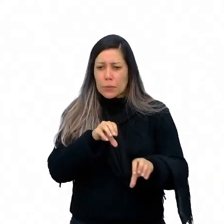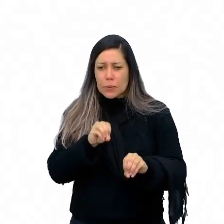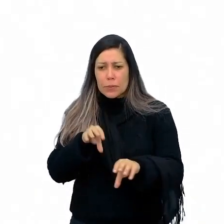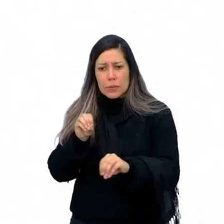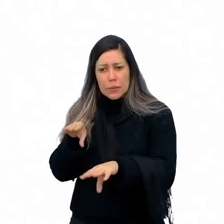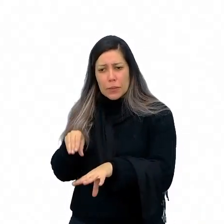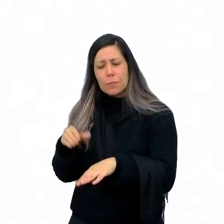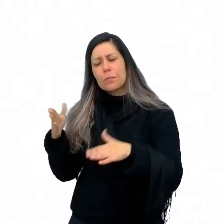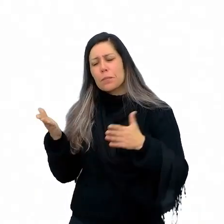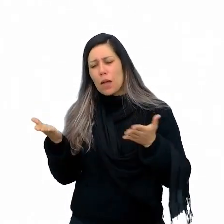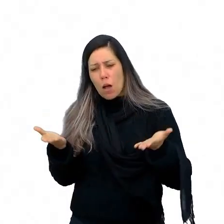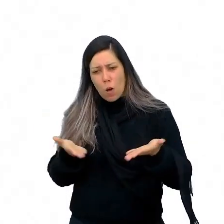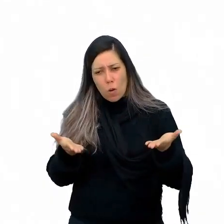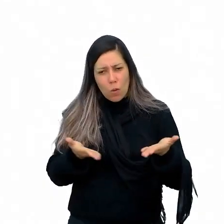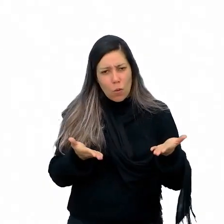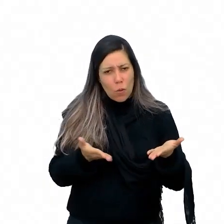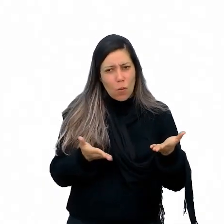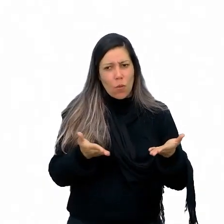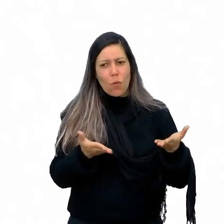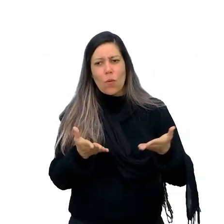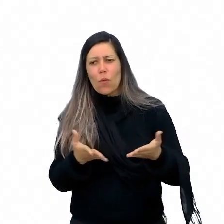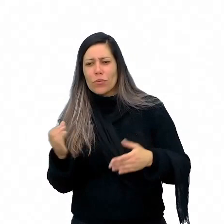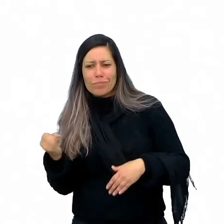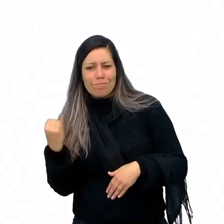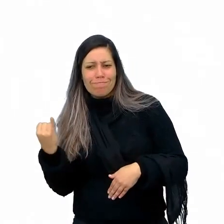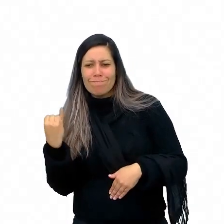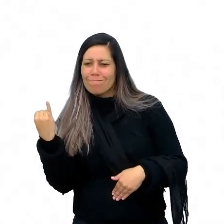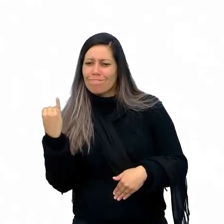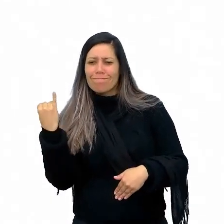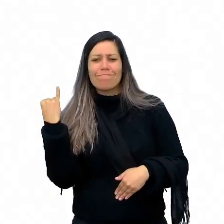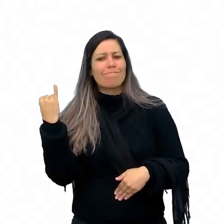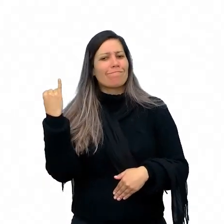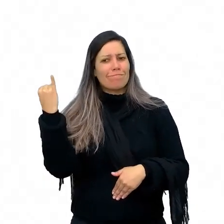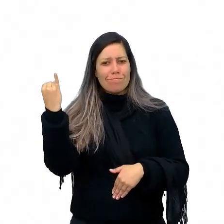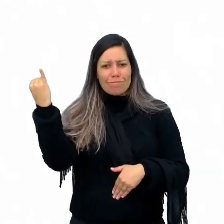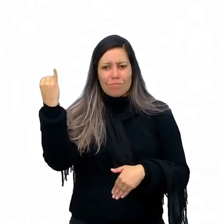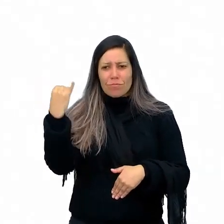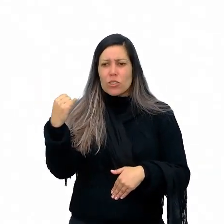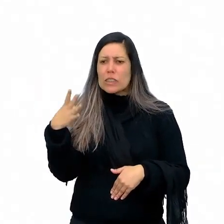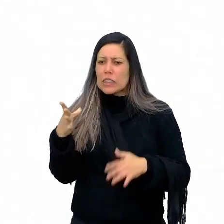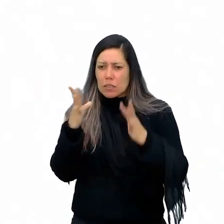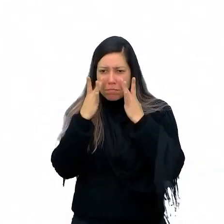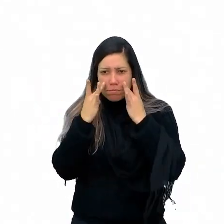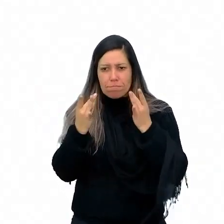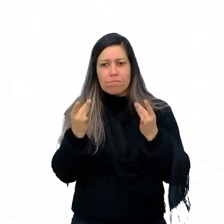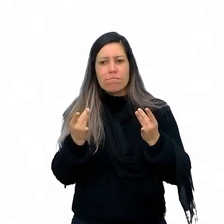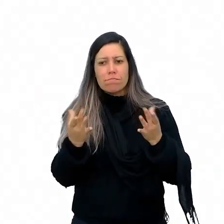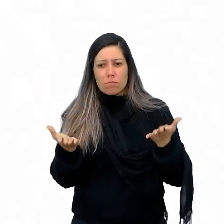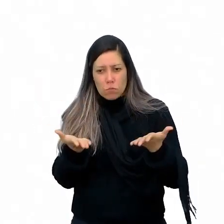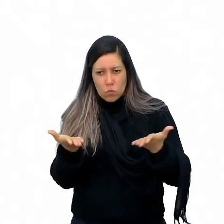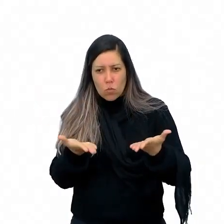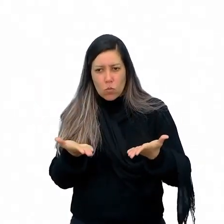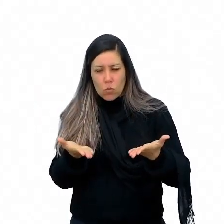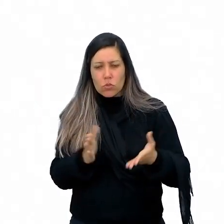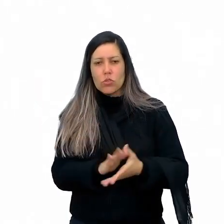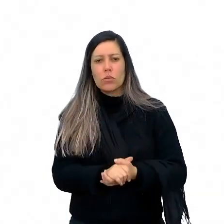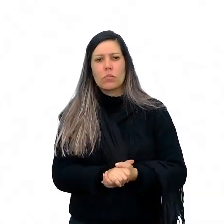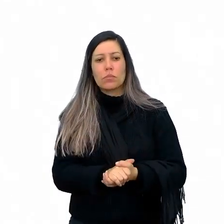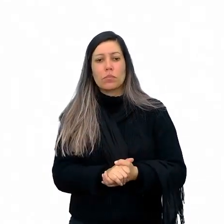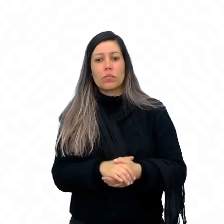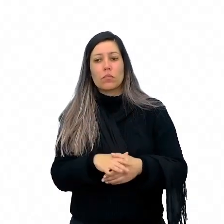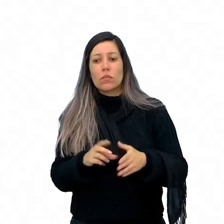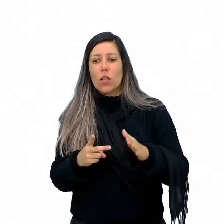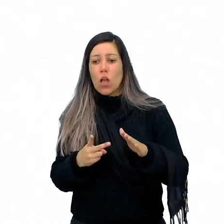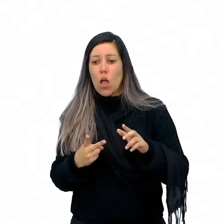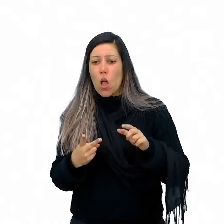vai ser a nossa menina dos olhos, é isso que a gente quer observar hoje, tá bem? E o nosso